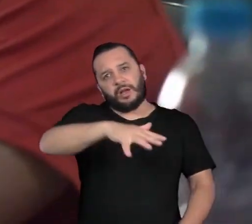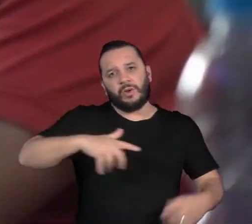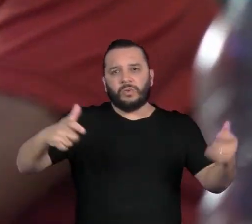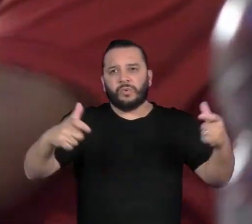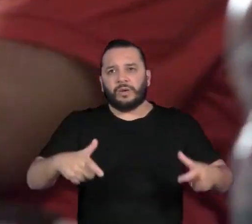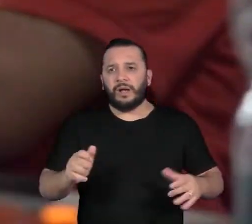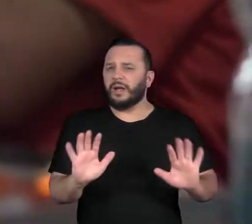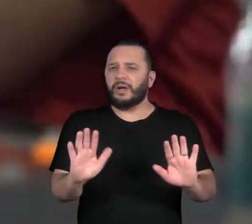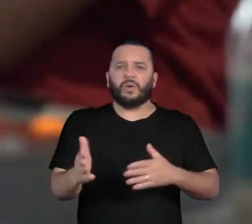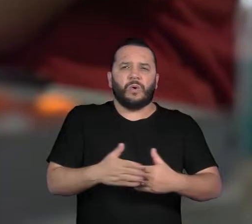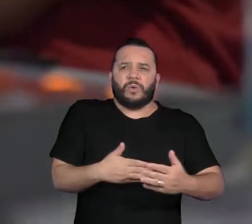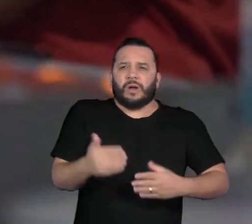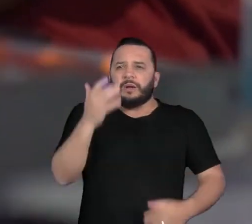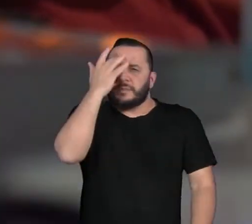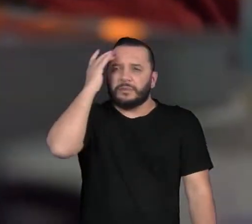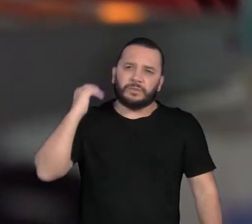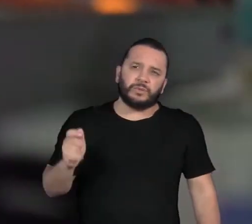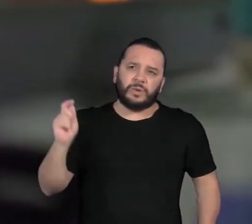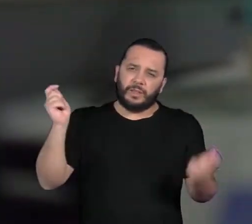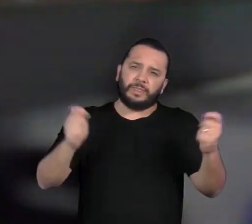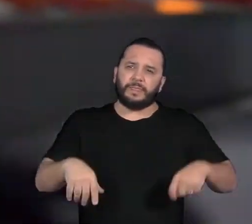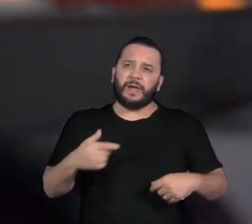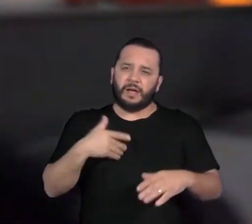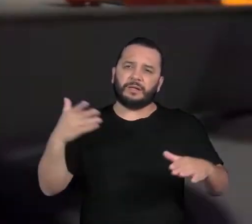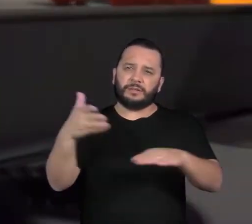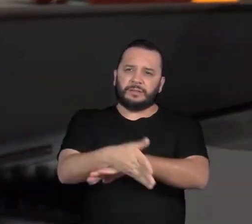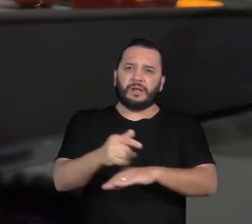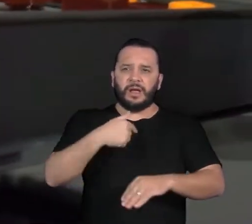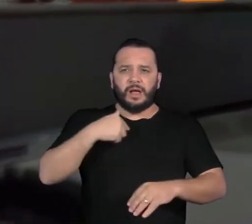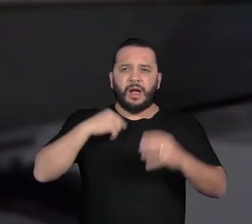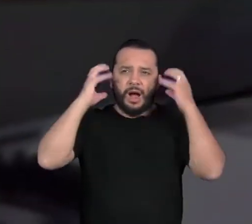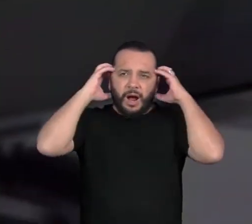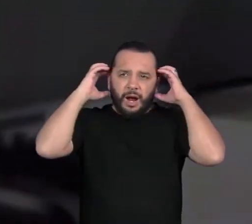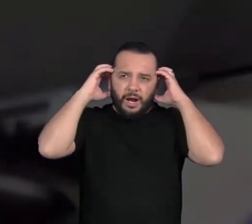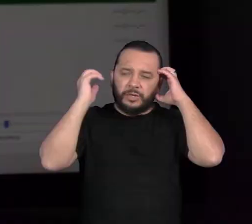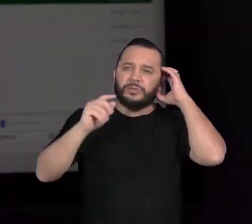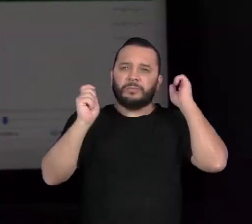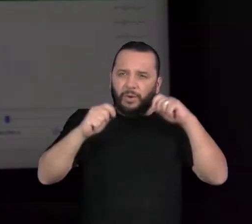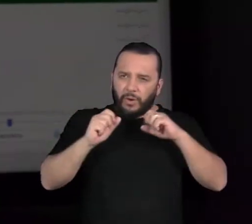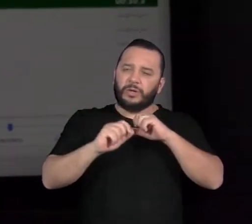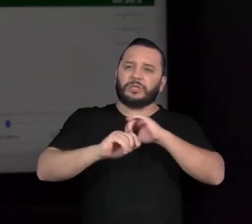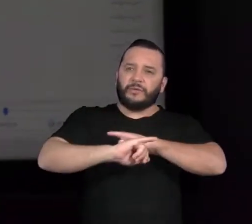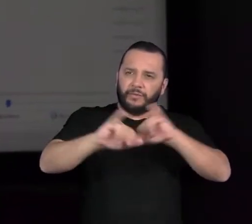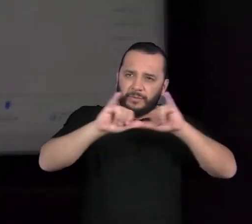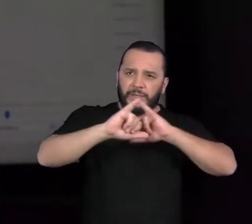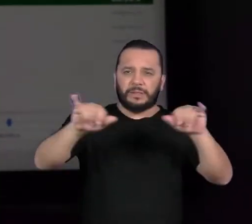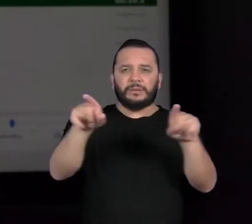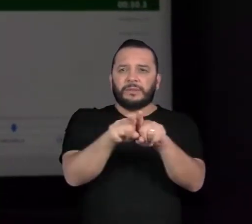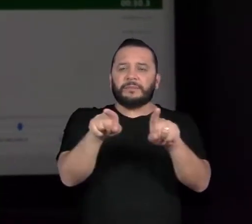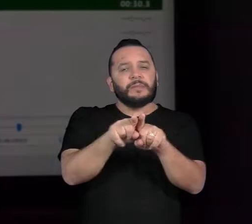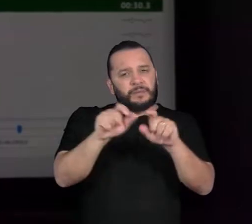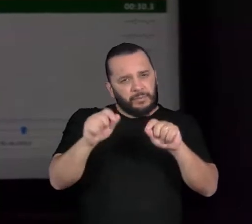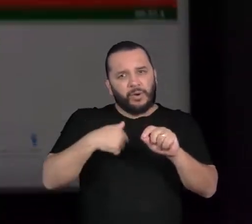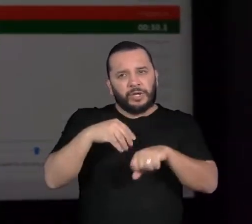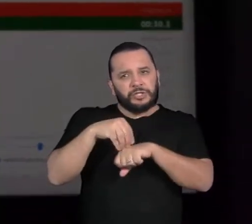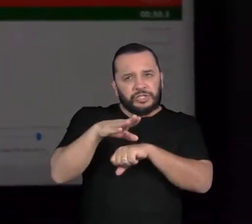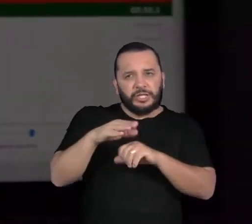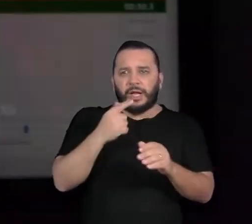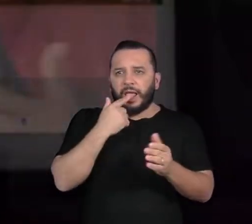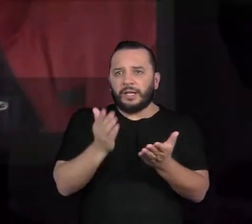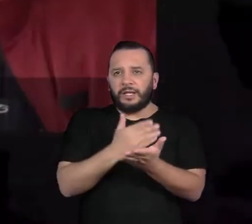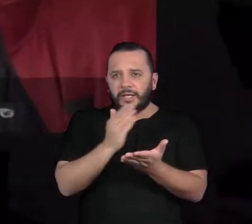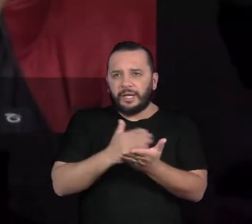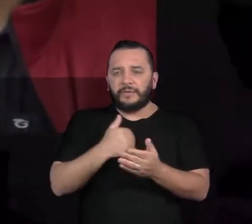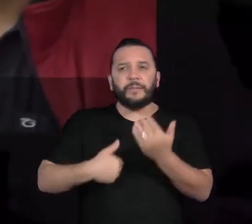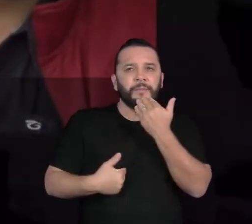Mas qualquer pessoa tem acesso aqui à rádio comunitária, pode trazer informação, indicar às vezes um livro, né, para as pessoas lerem, pedir